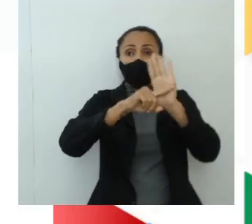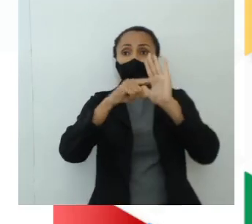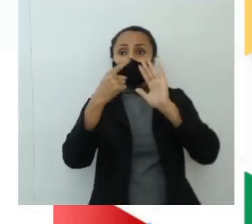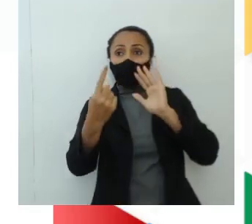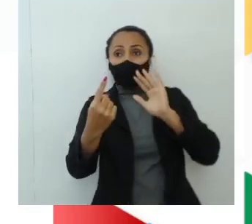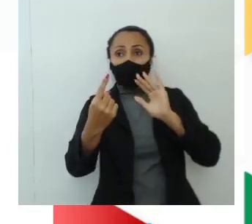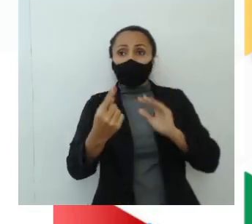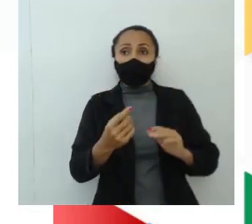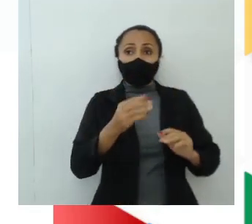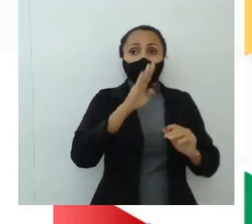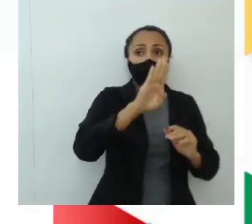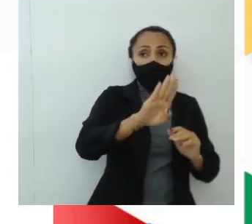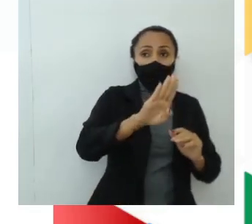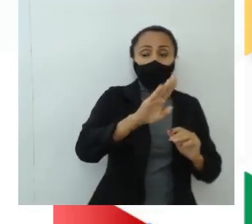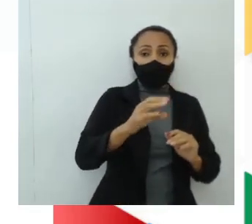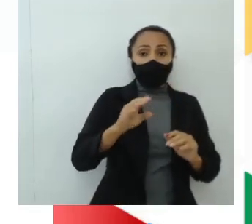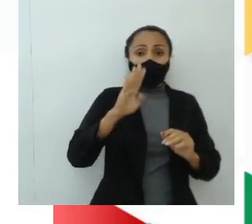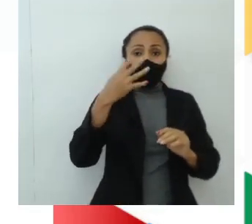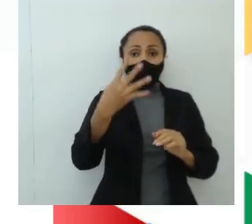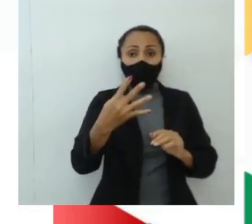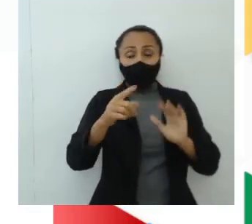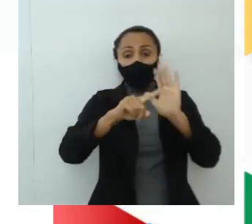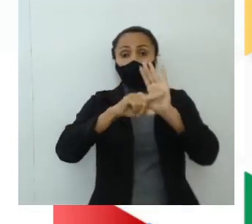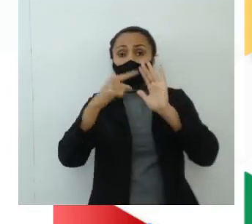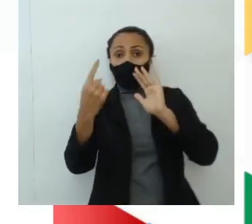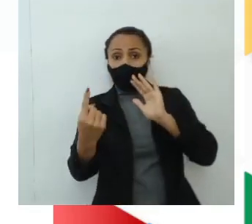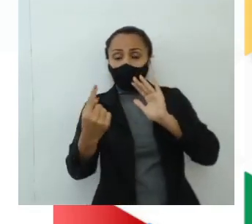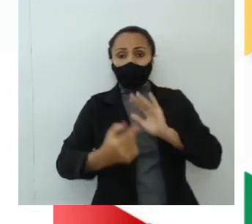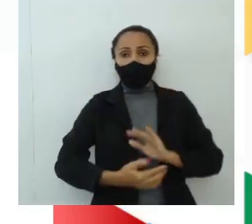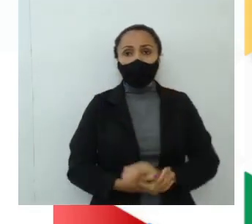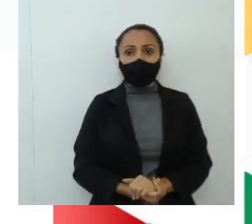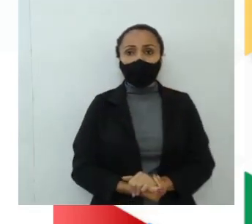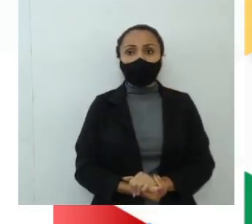4 e menos 1 são o vértice de um quadrado ABCD.